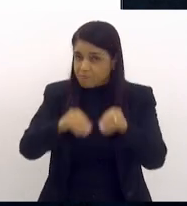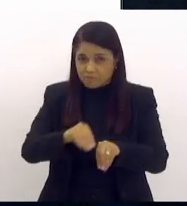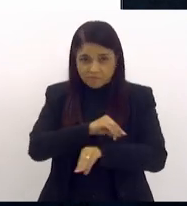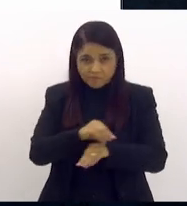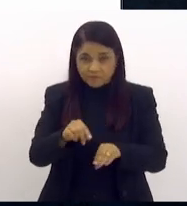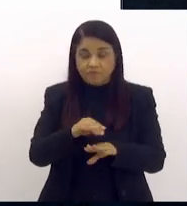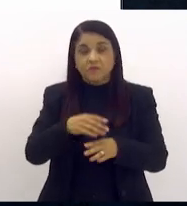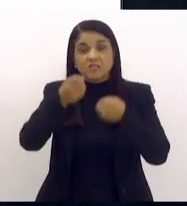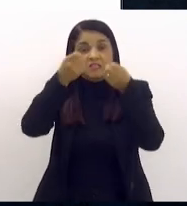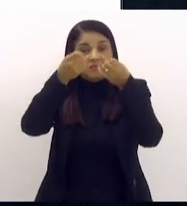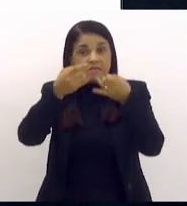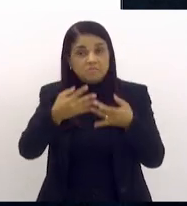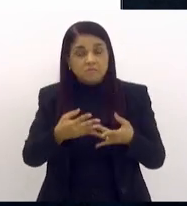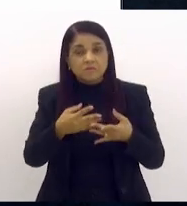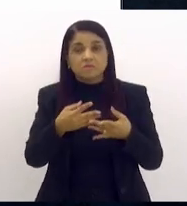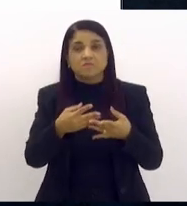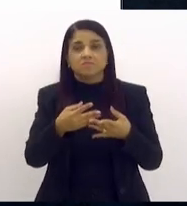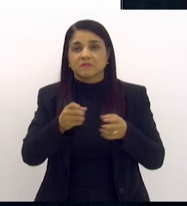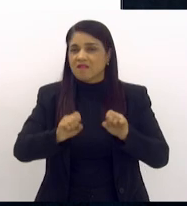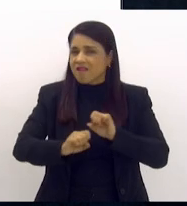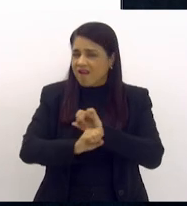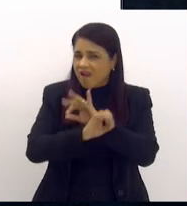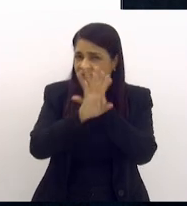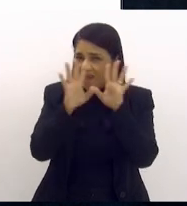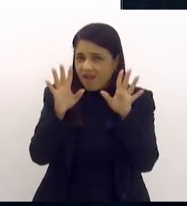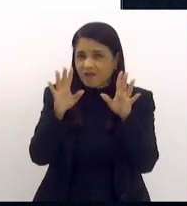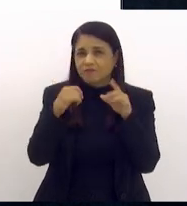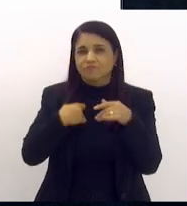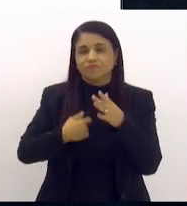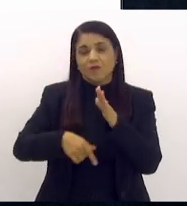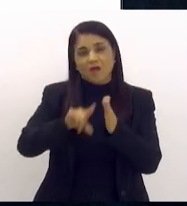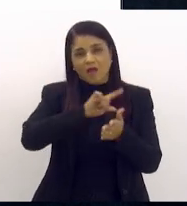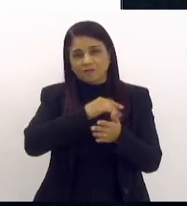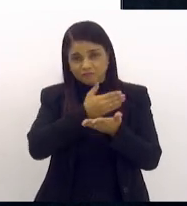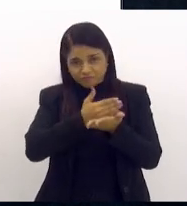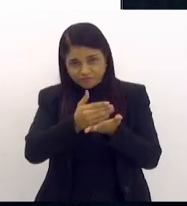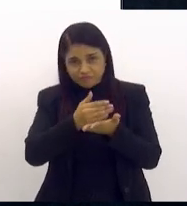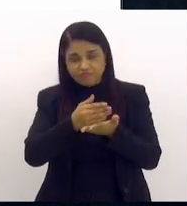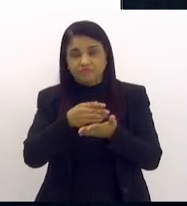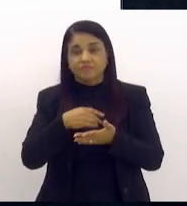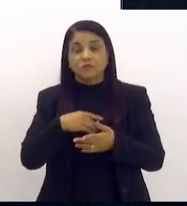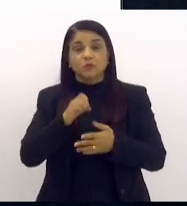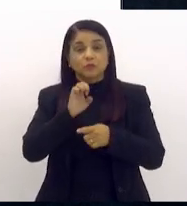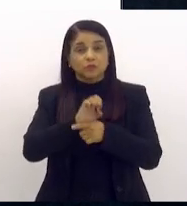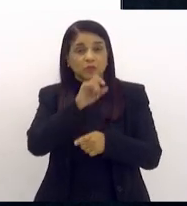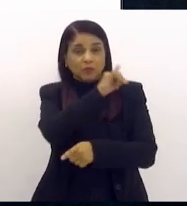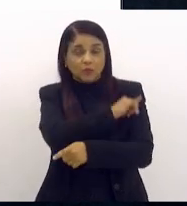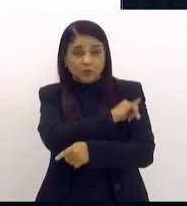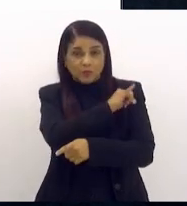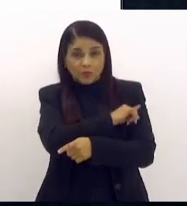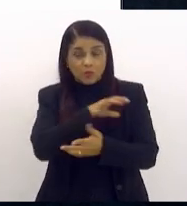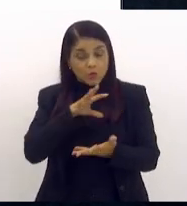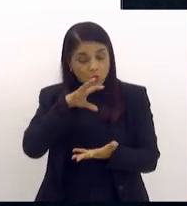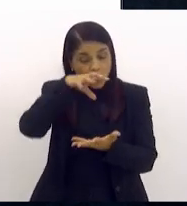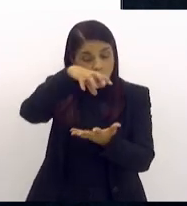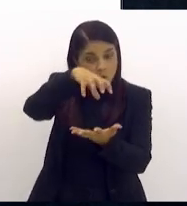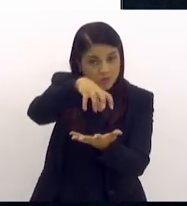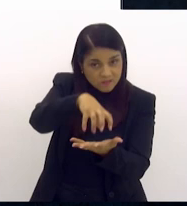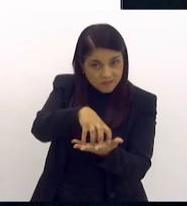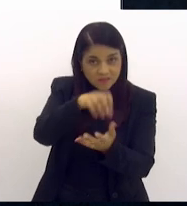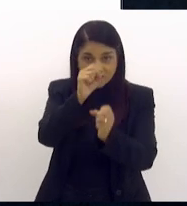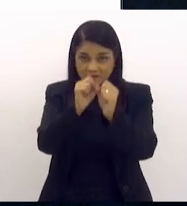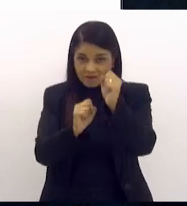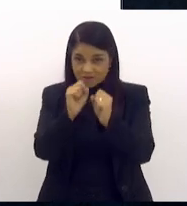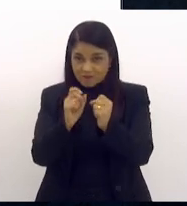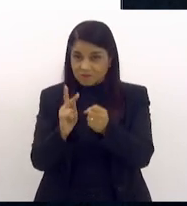explicação né que acho que é bem claro eu tinha falado no início que o Estado do Rio de Janeiro ele concentra a indústria de